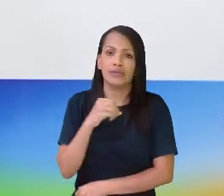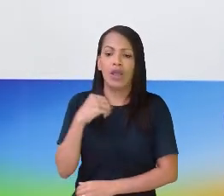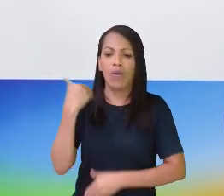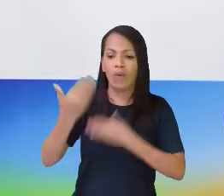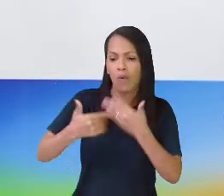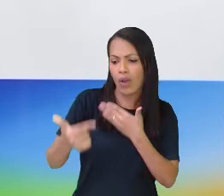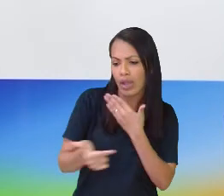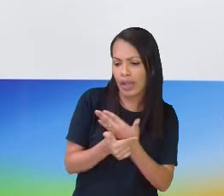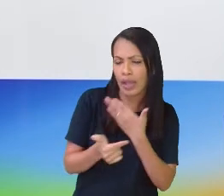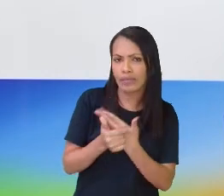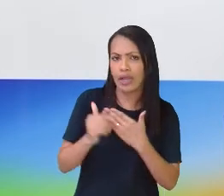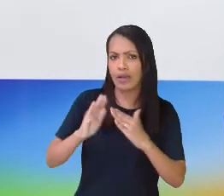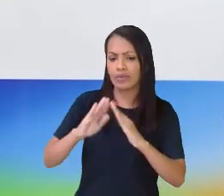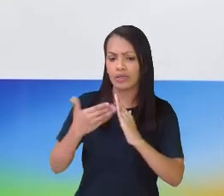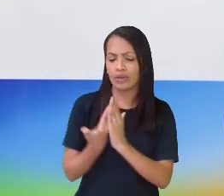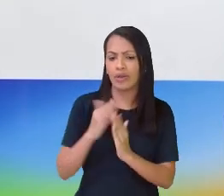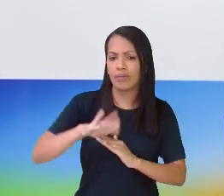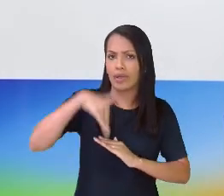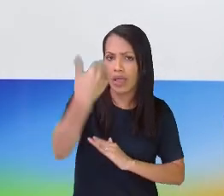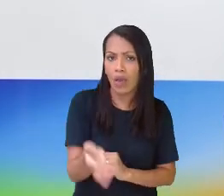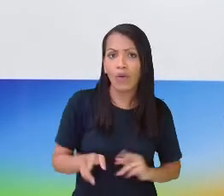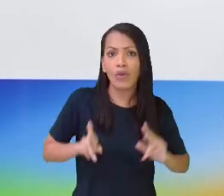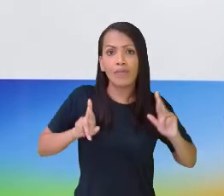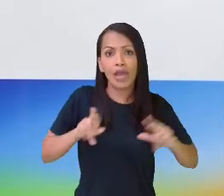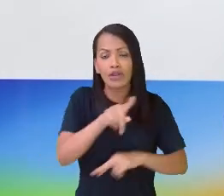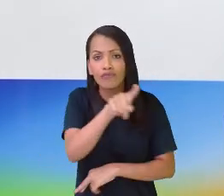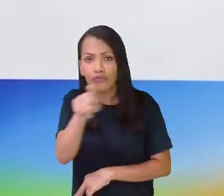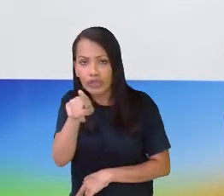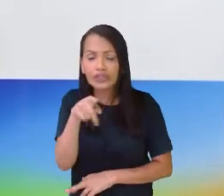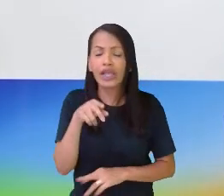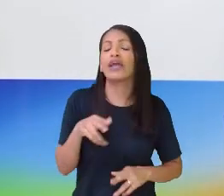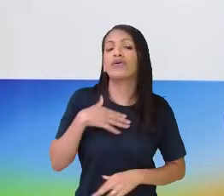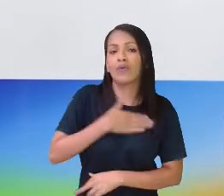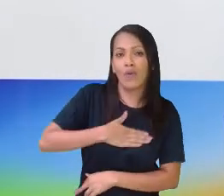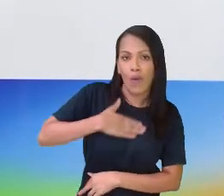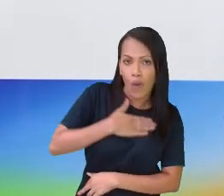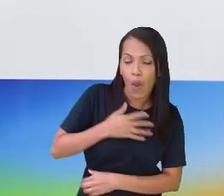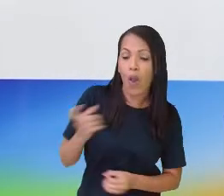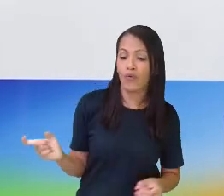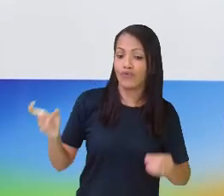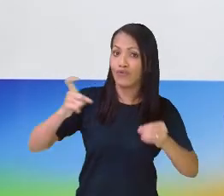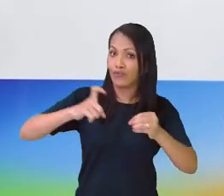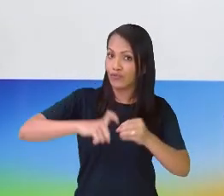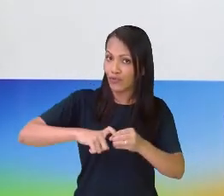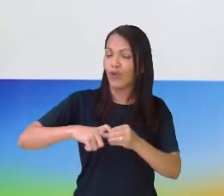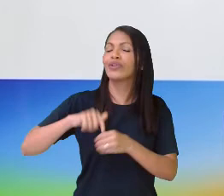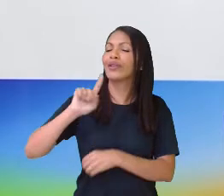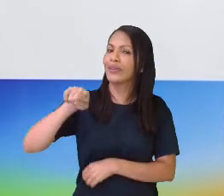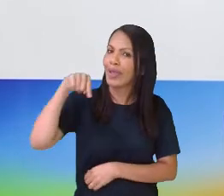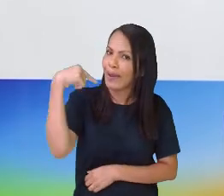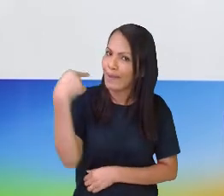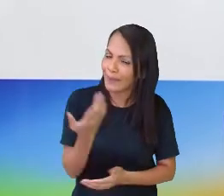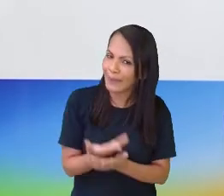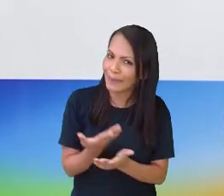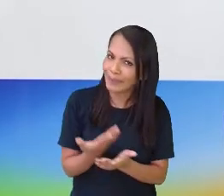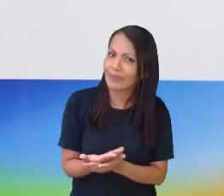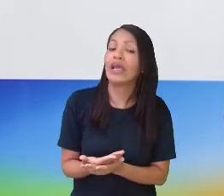do estudante fora da escola. Então, espero que vocês tenham gostado. A gente volta para um segundo momento, falando de outras